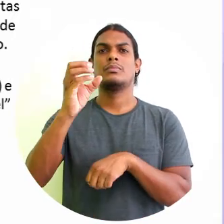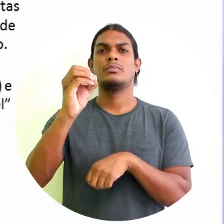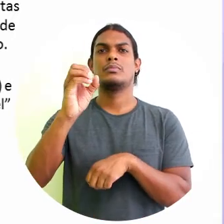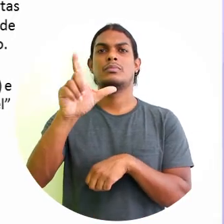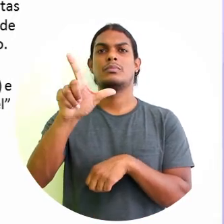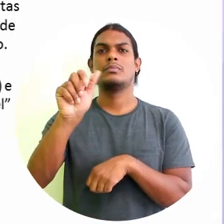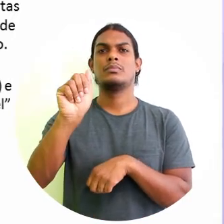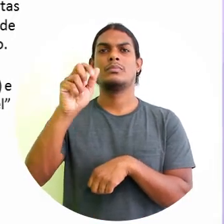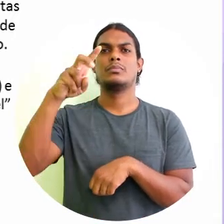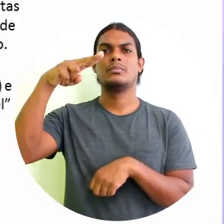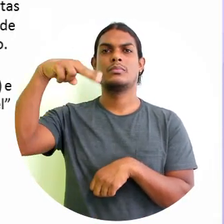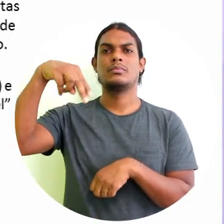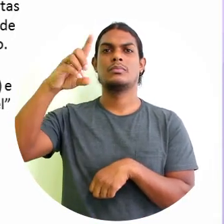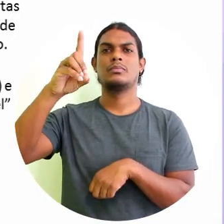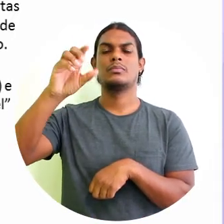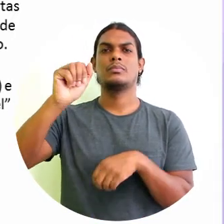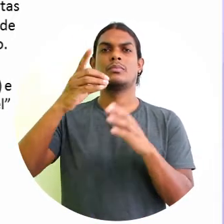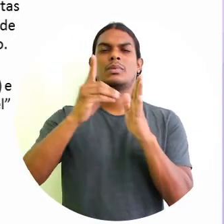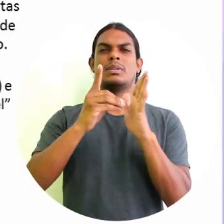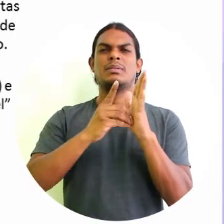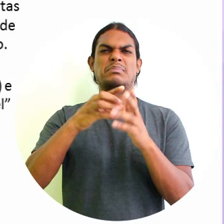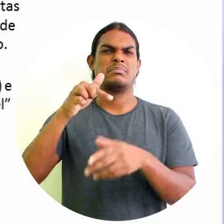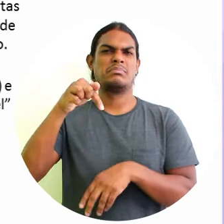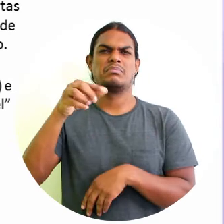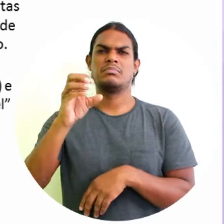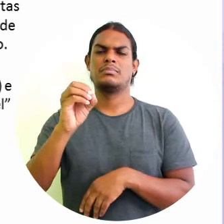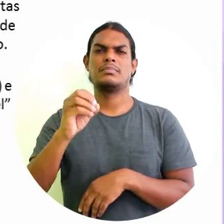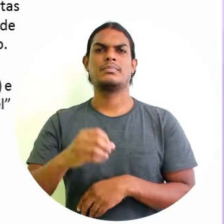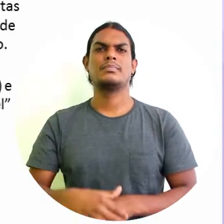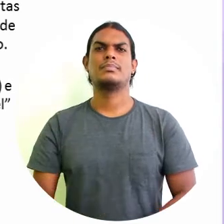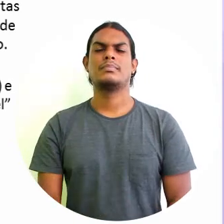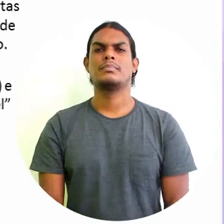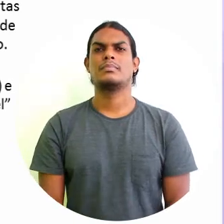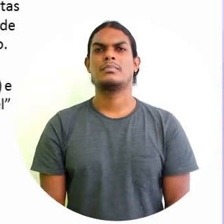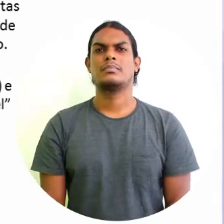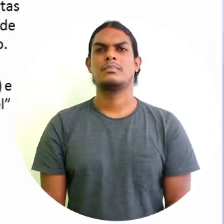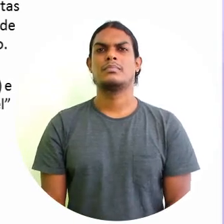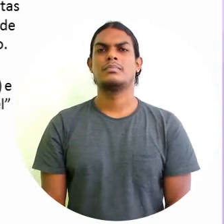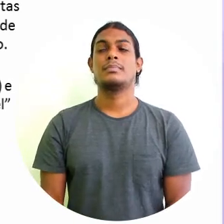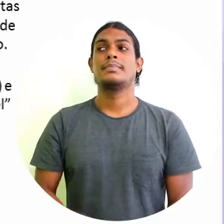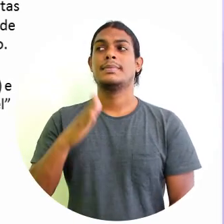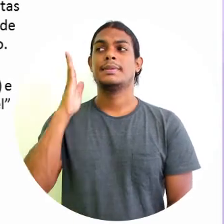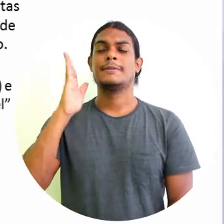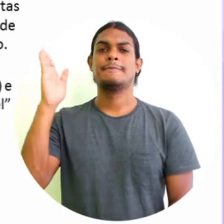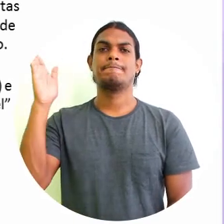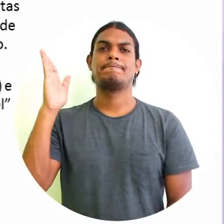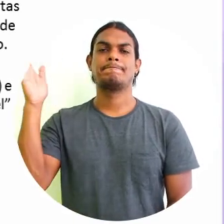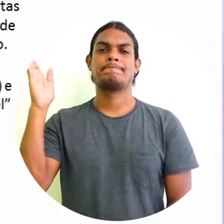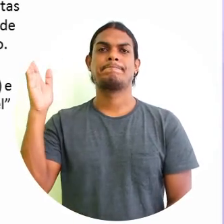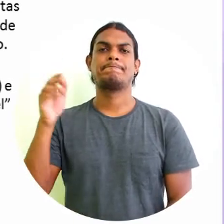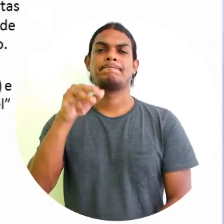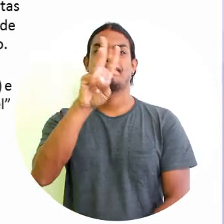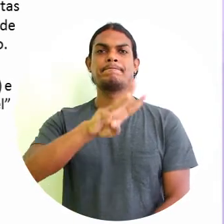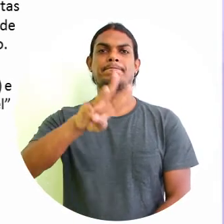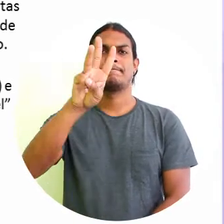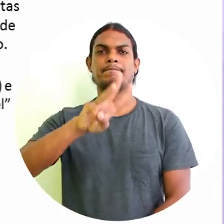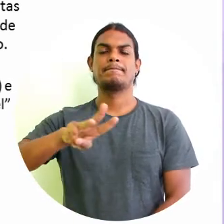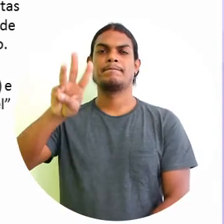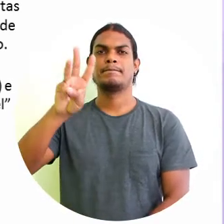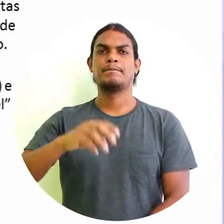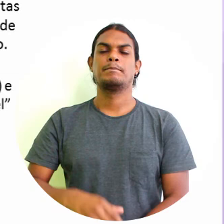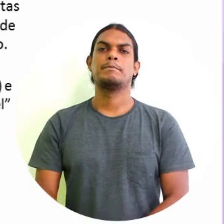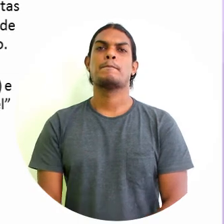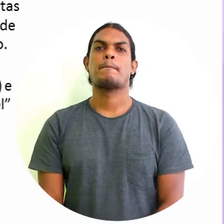70, né? Mais especificamente em 1972. Aí embaixo está a fonte dessa biografia que eu trouxe para vocês,